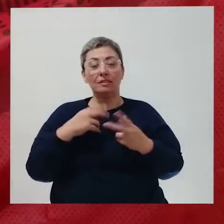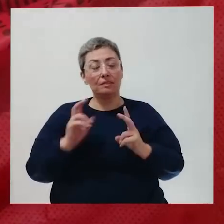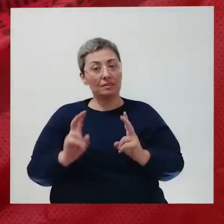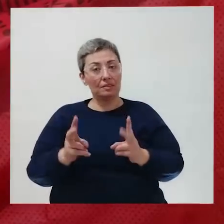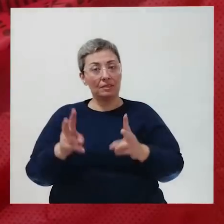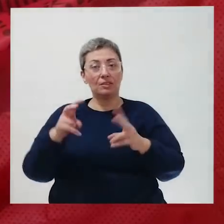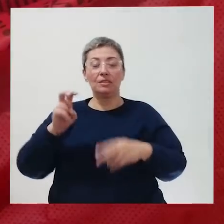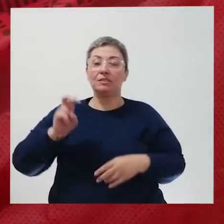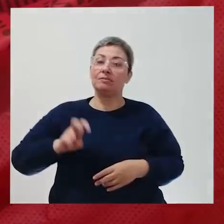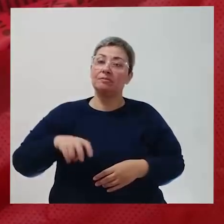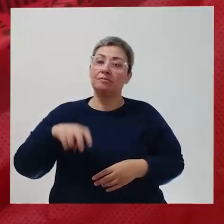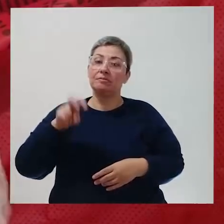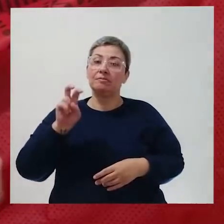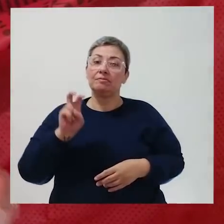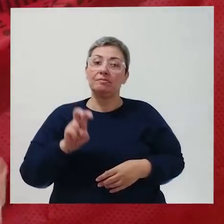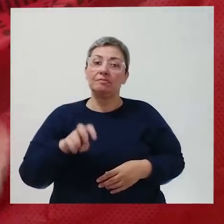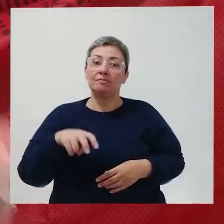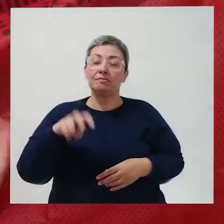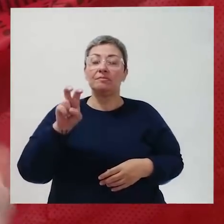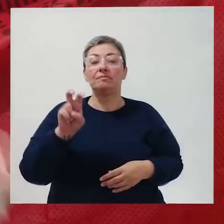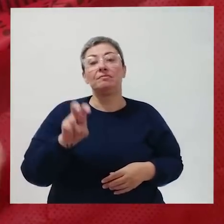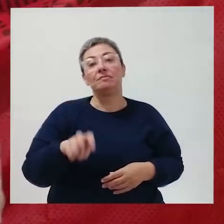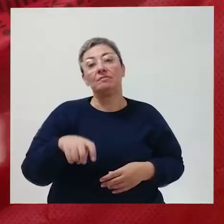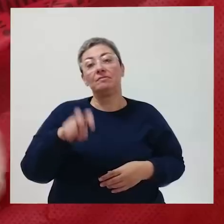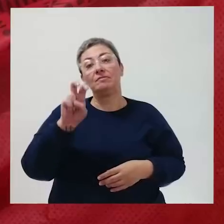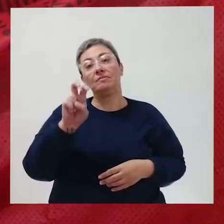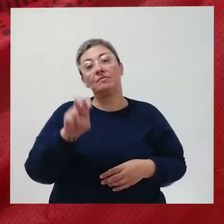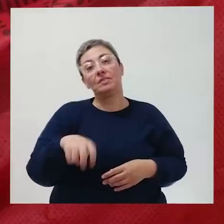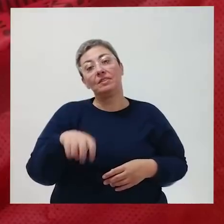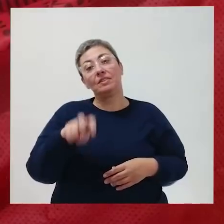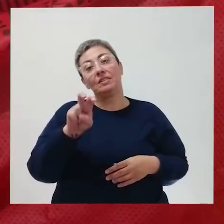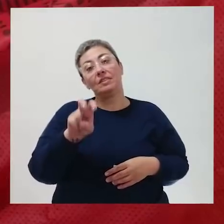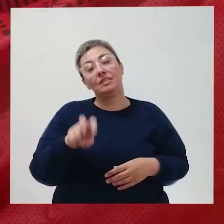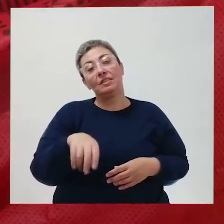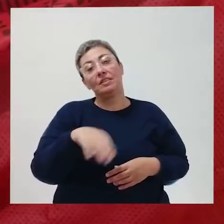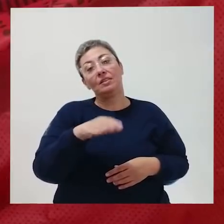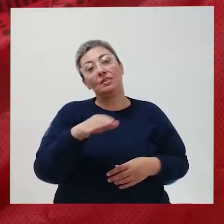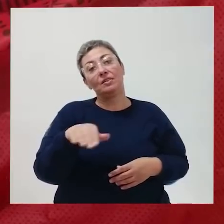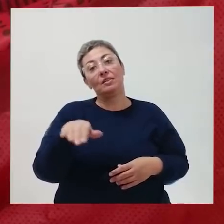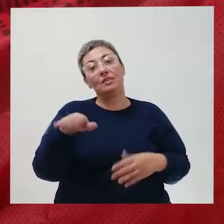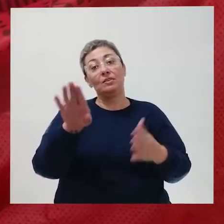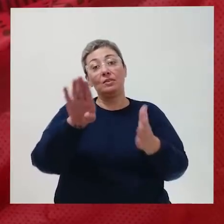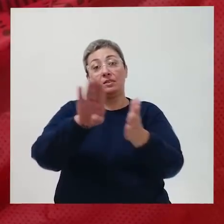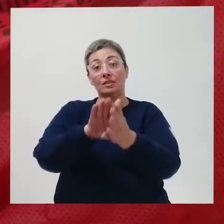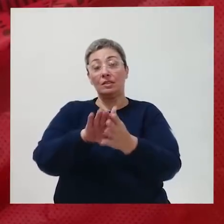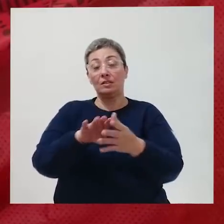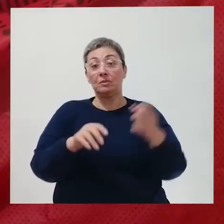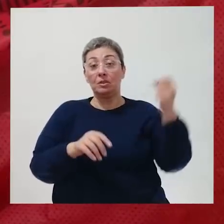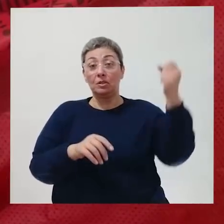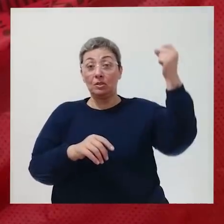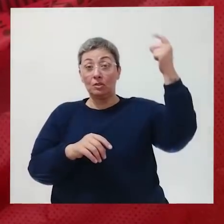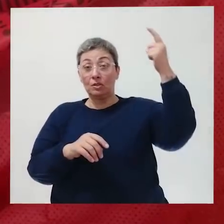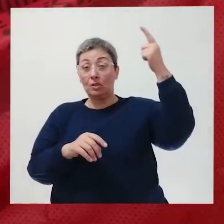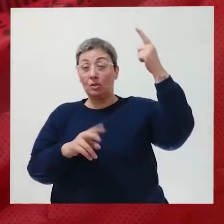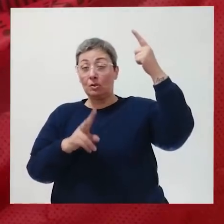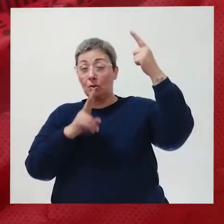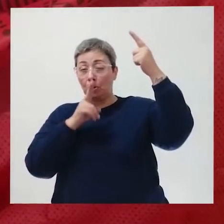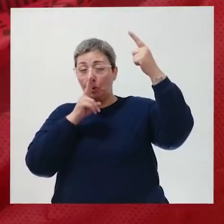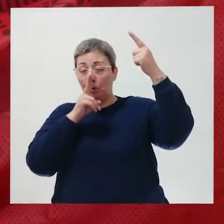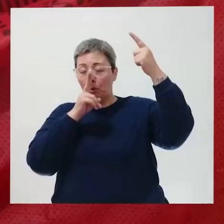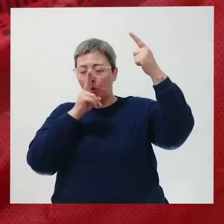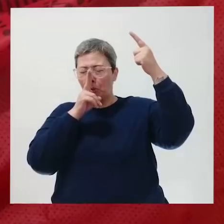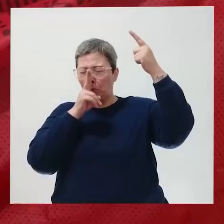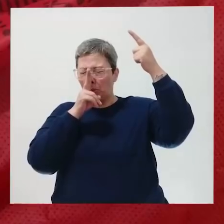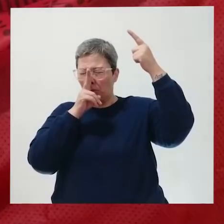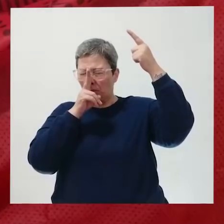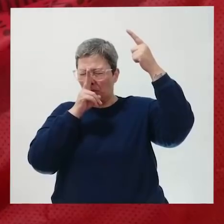continuou caminhando rumo ao seu destino. O sol cada vez mais ficava mais